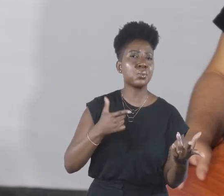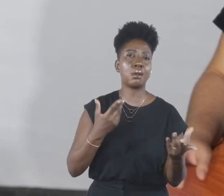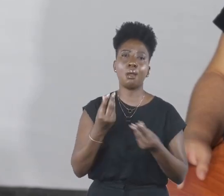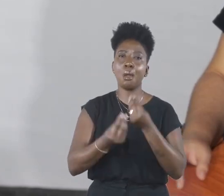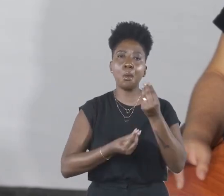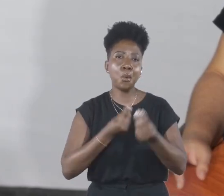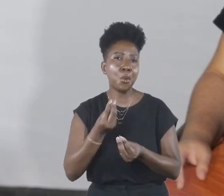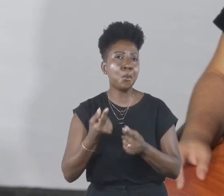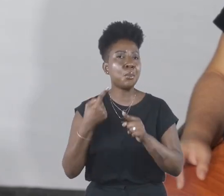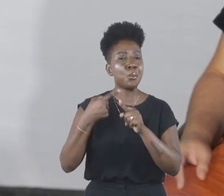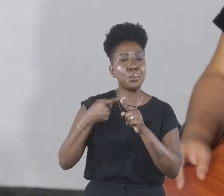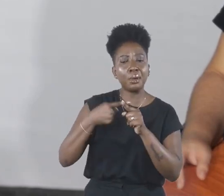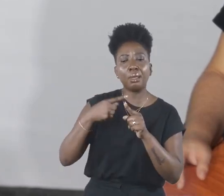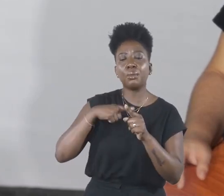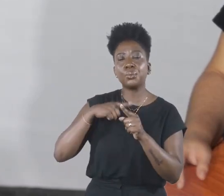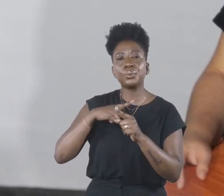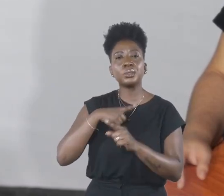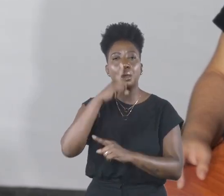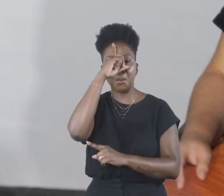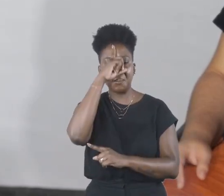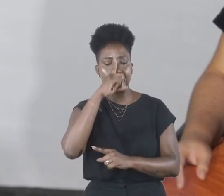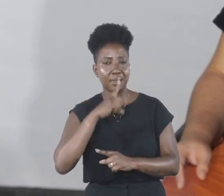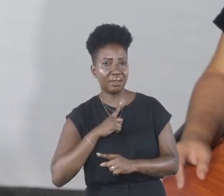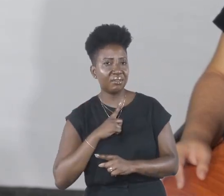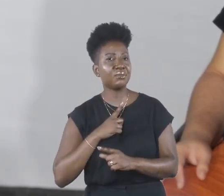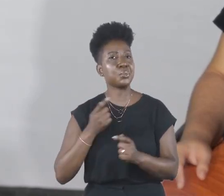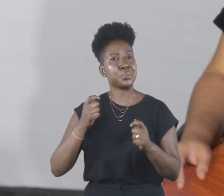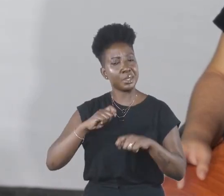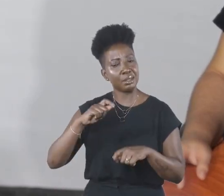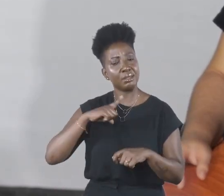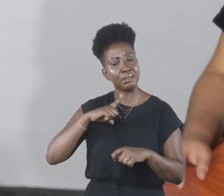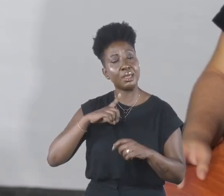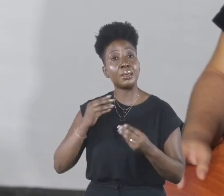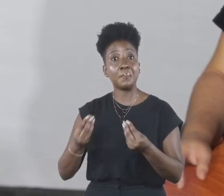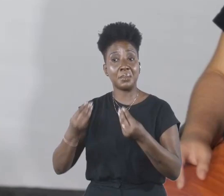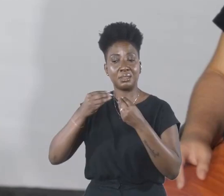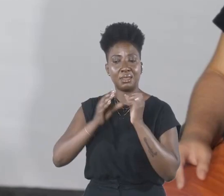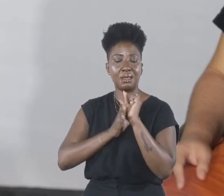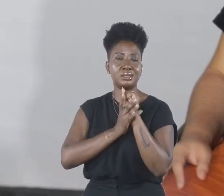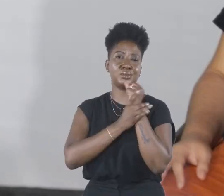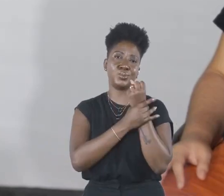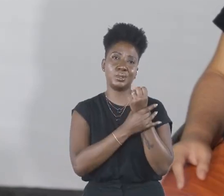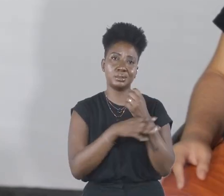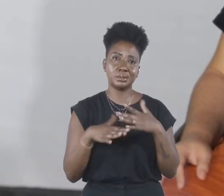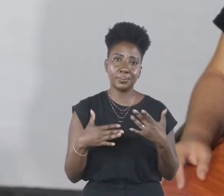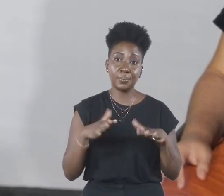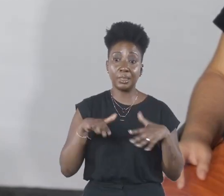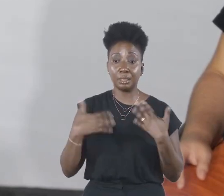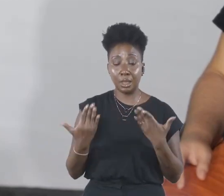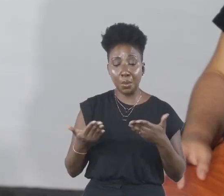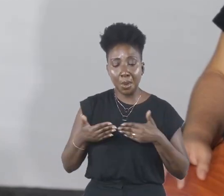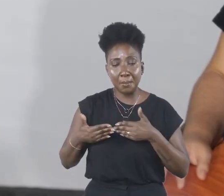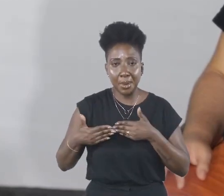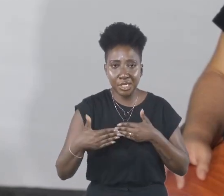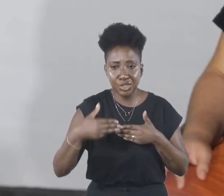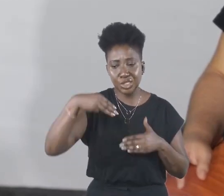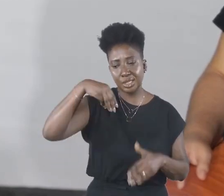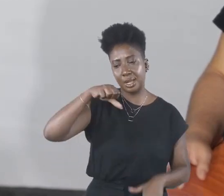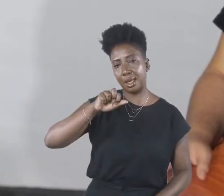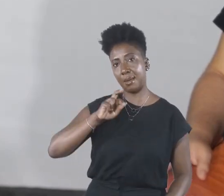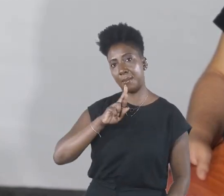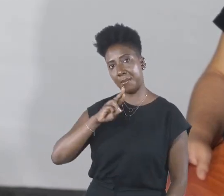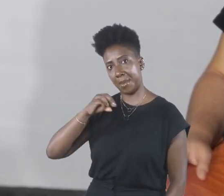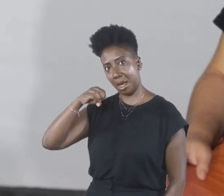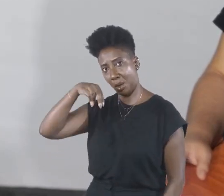não caí na vulnerabilidade só porque eu tive um perfil desde no Haiti que me facilita a segurar. Então, a partir daí, a Marrom